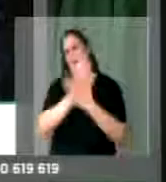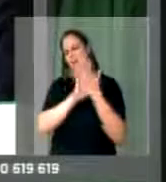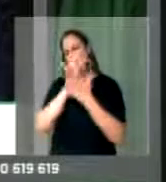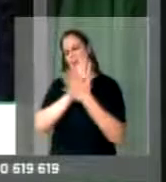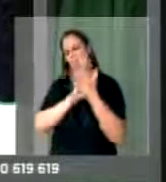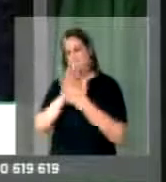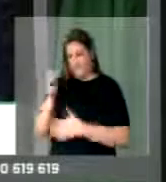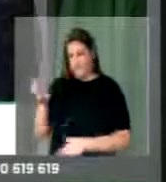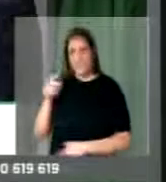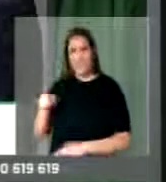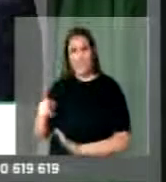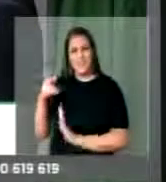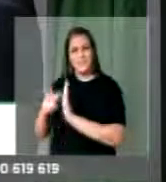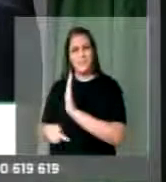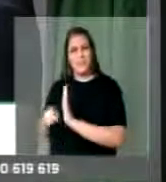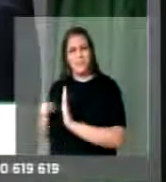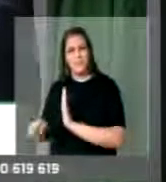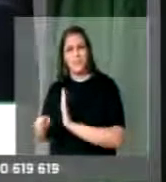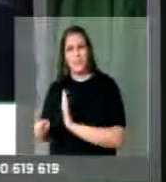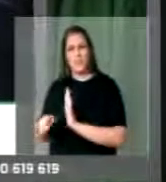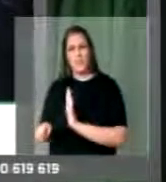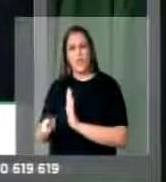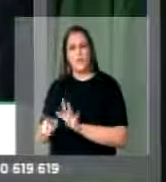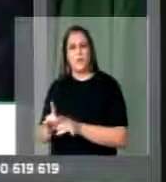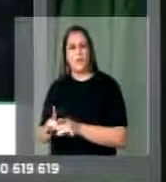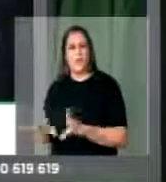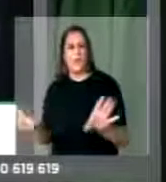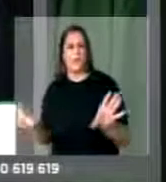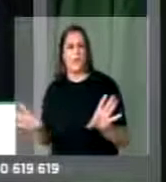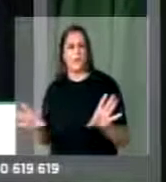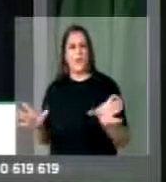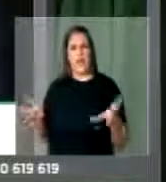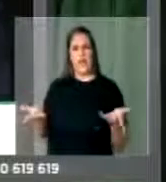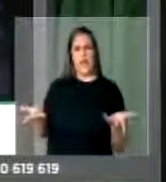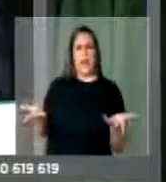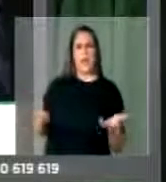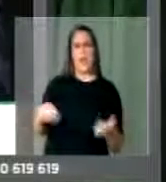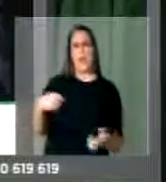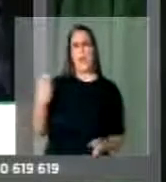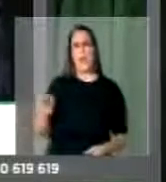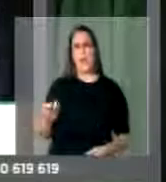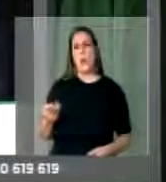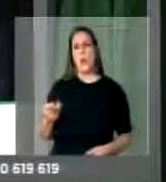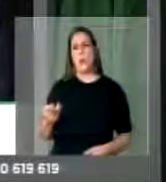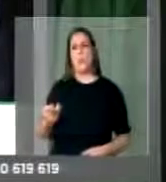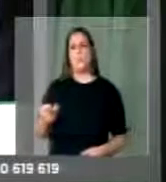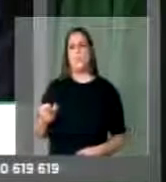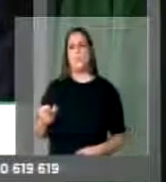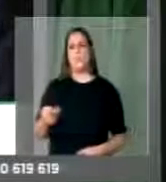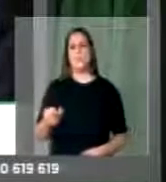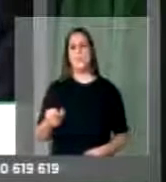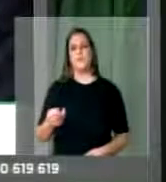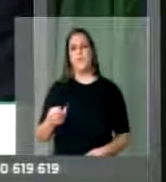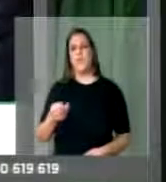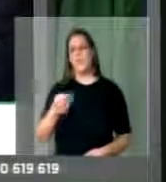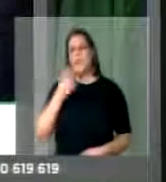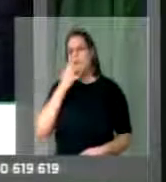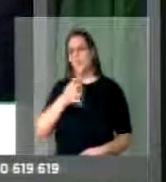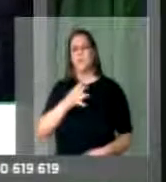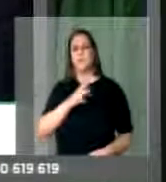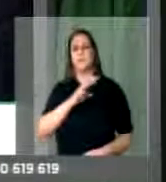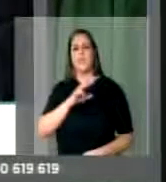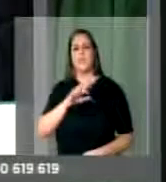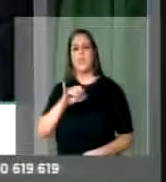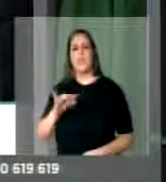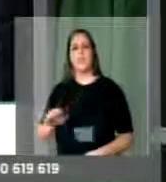nesse projeto a criminalização, a responsabilidade de crime de responsabilidade para